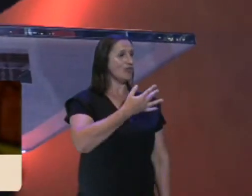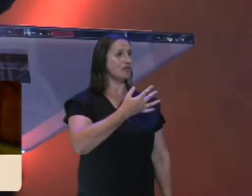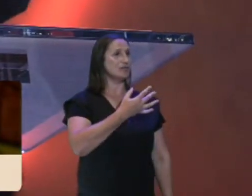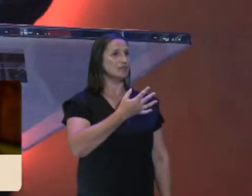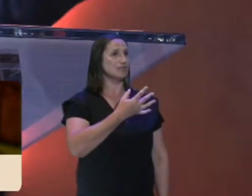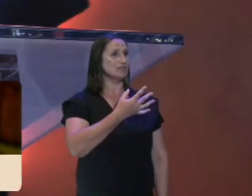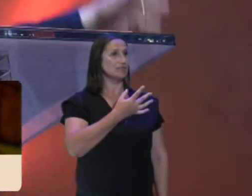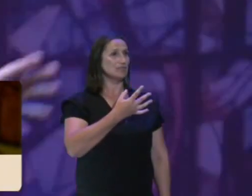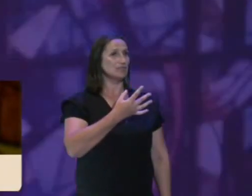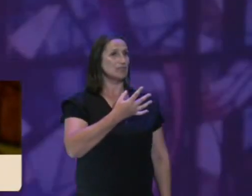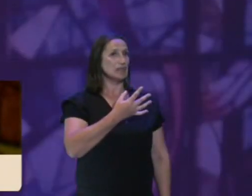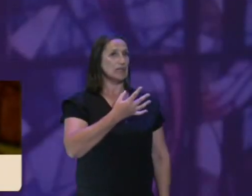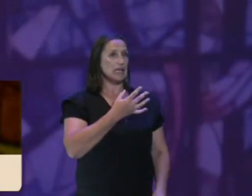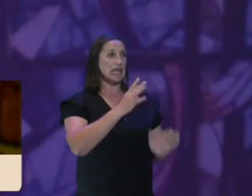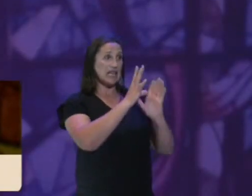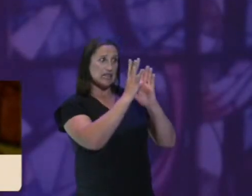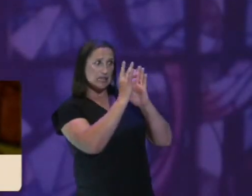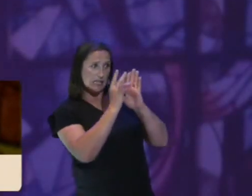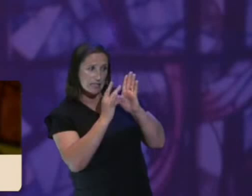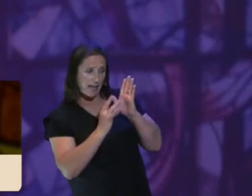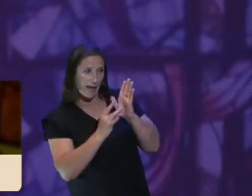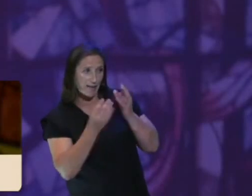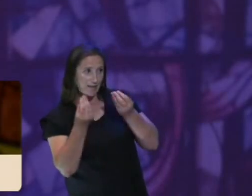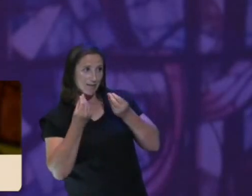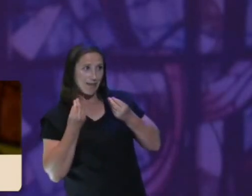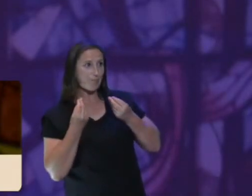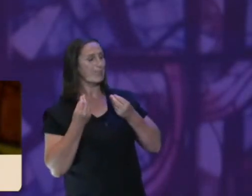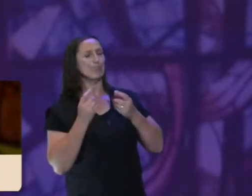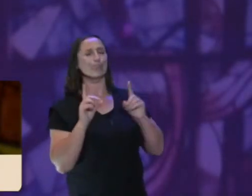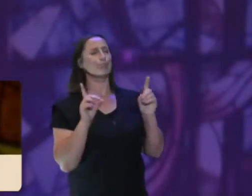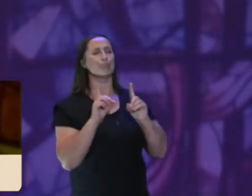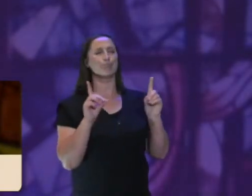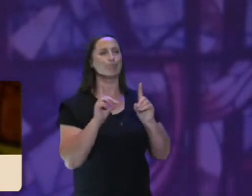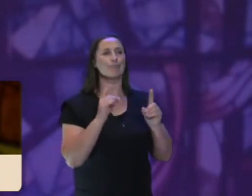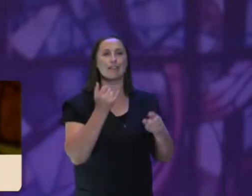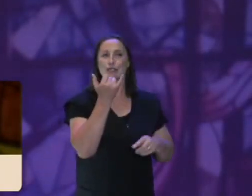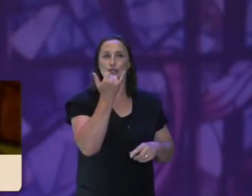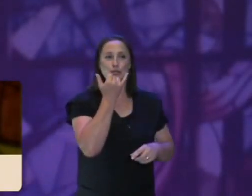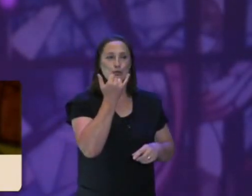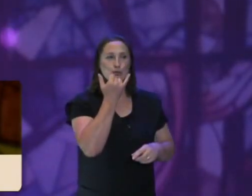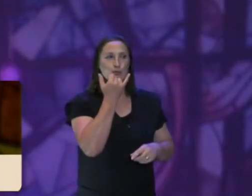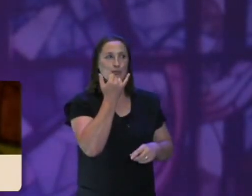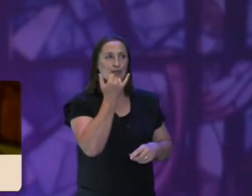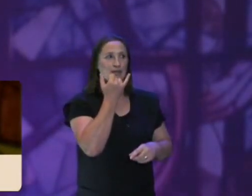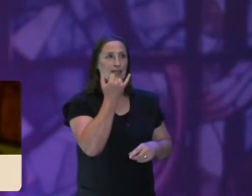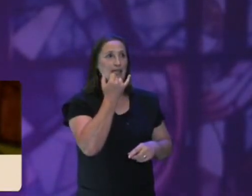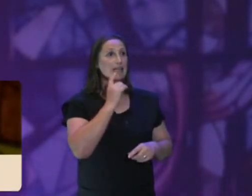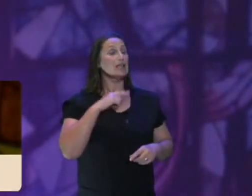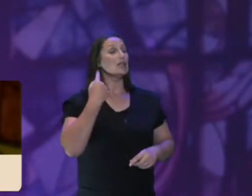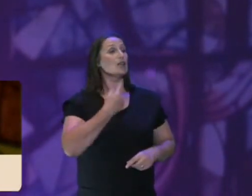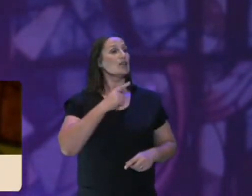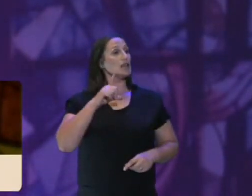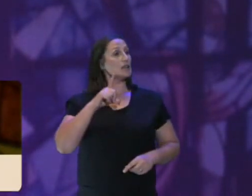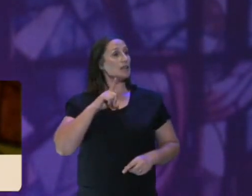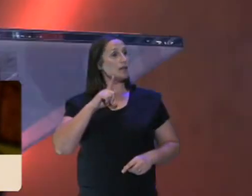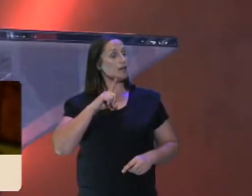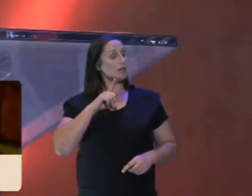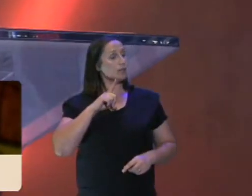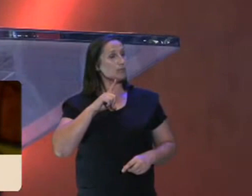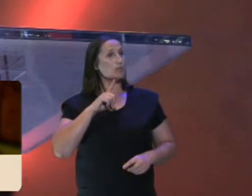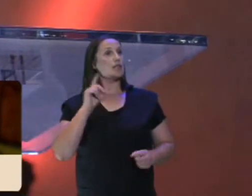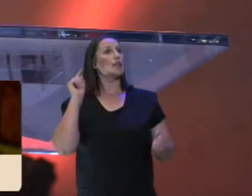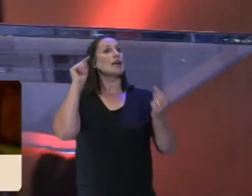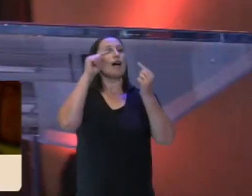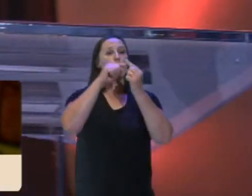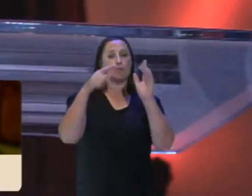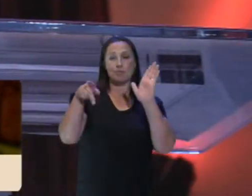não vem todos os detalhes prontos. A gente tem alvos de Deus prioritários. E